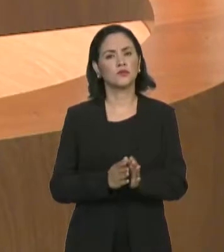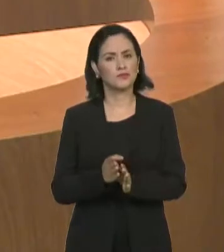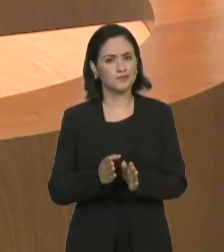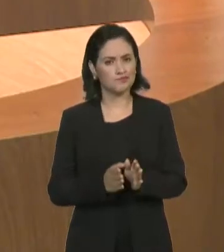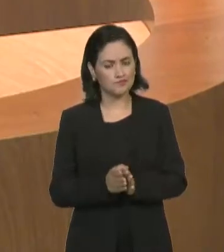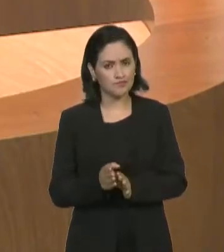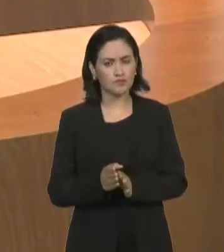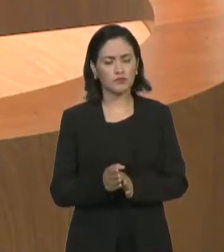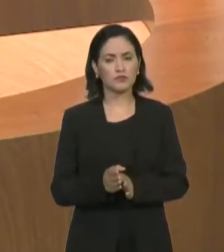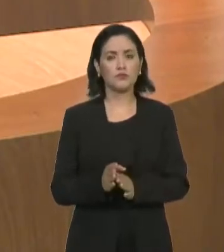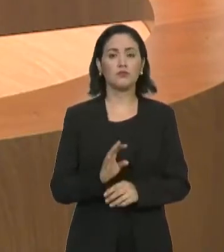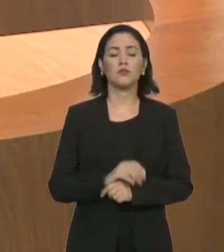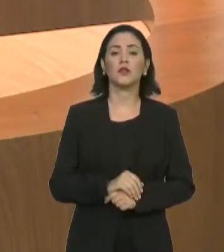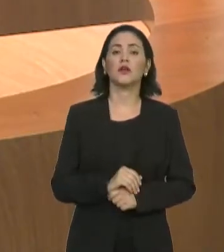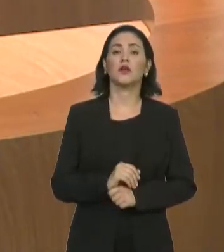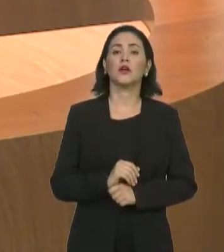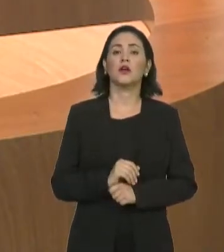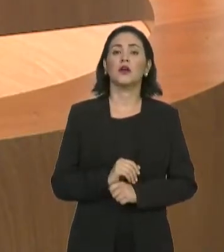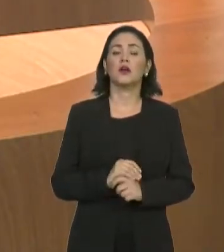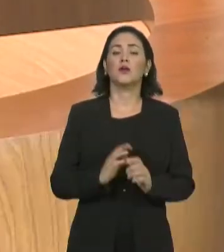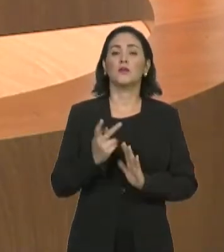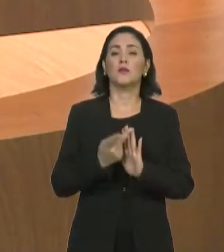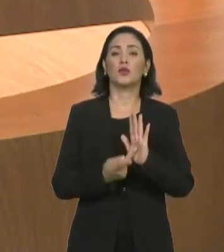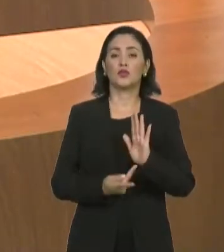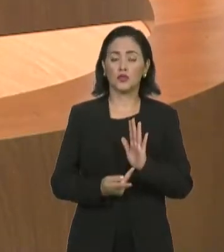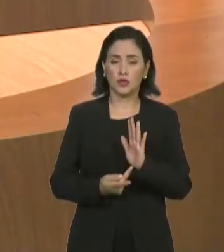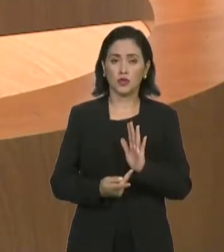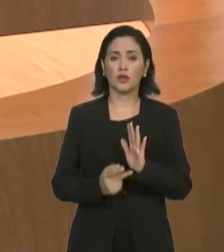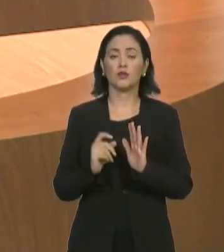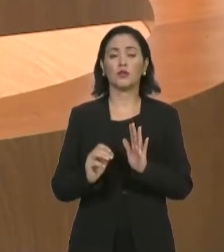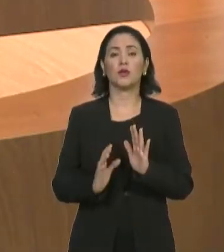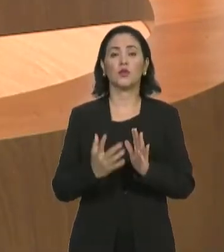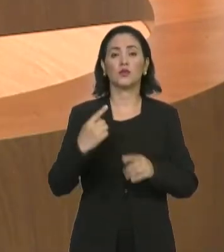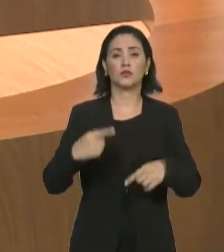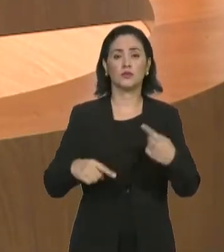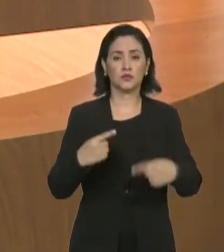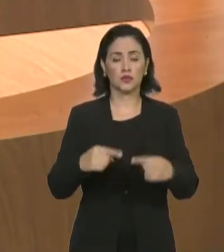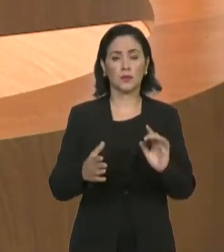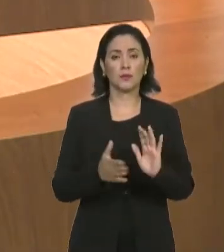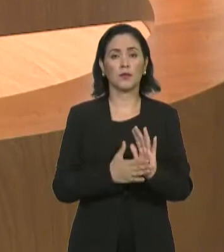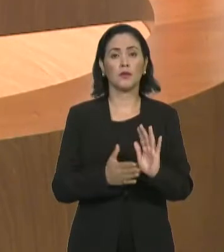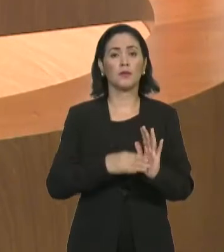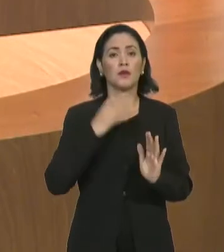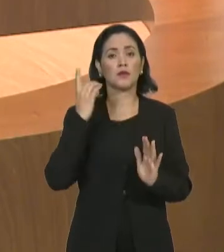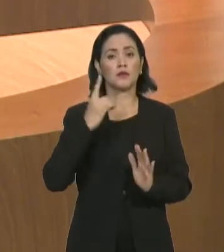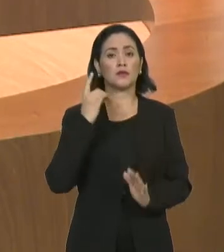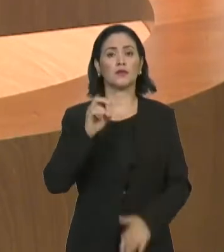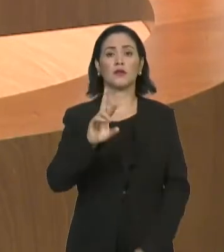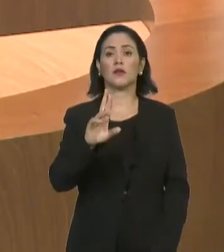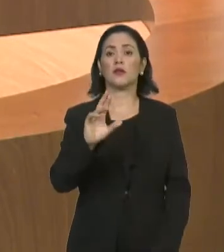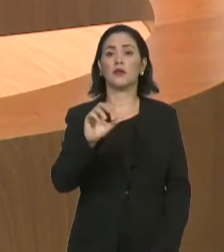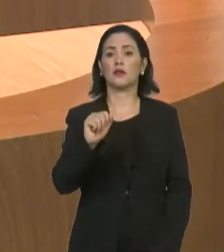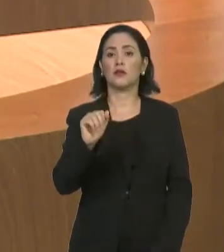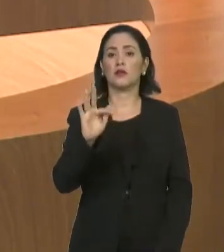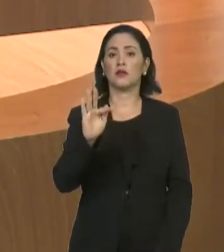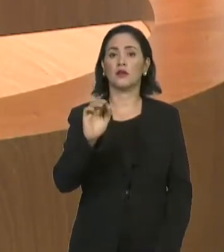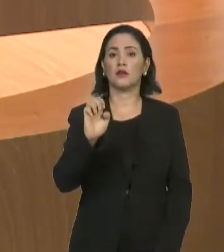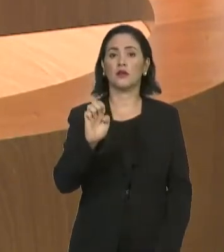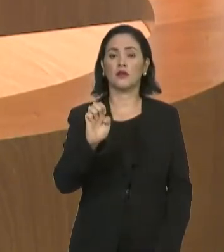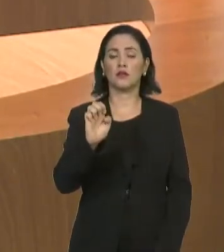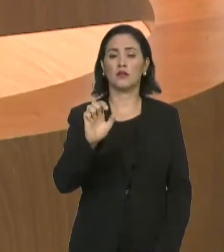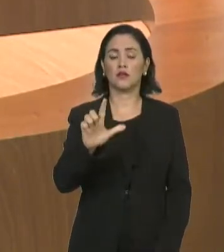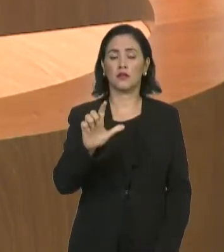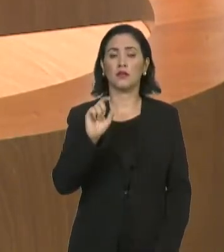o projeto que se discute proposto pelo Deputado Rafael leitoa nessa casa que dispõe sobre o plano estadual